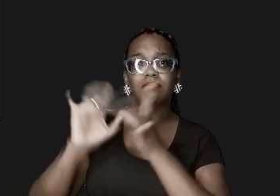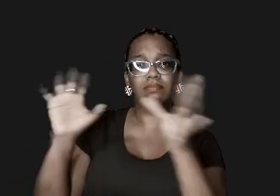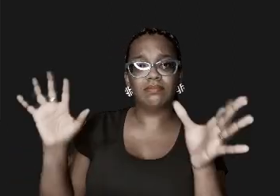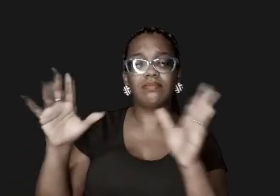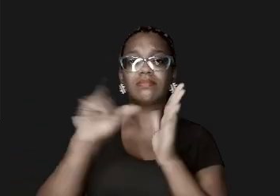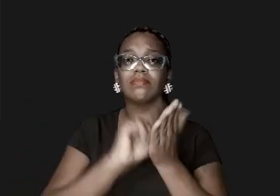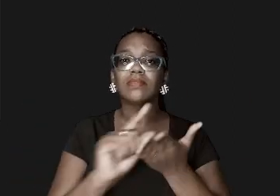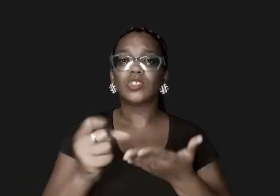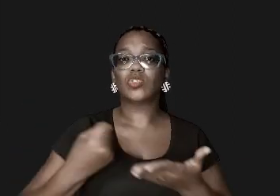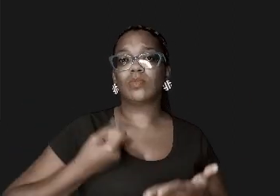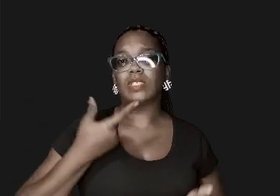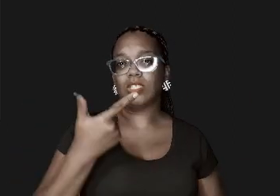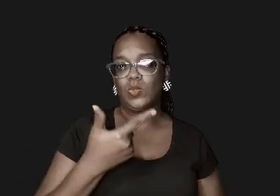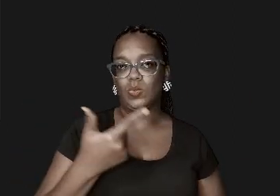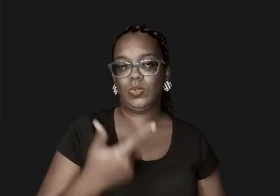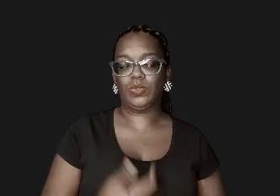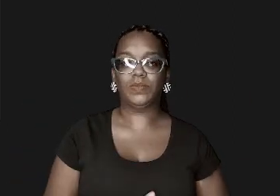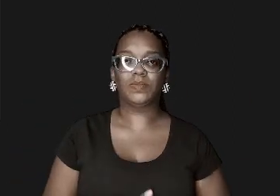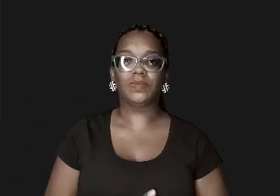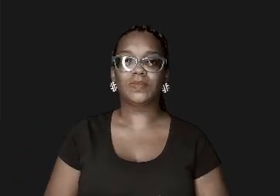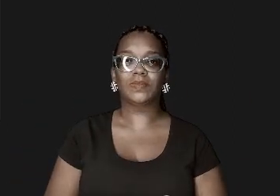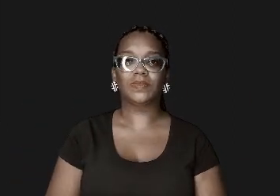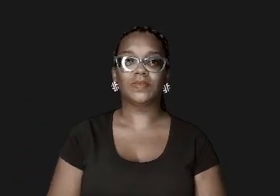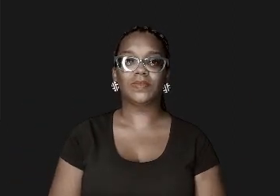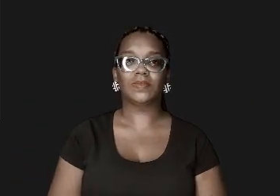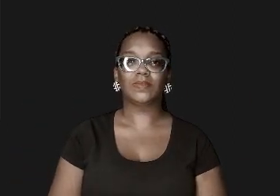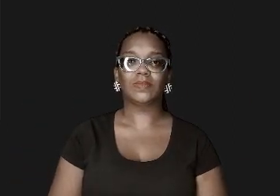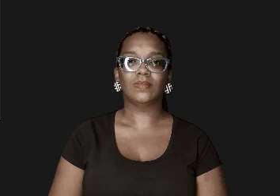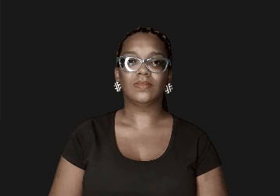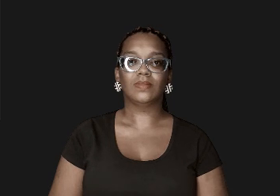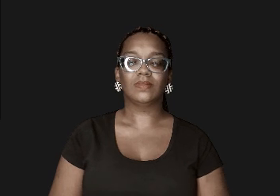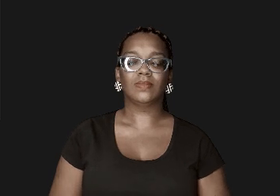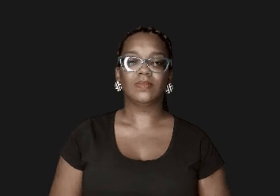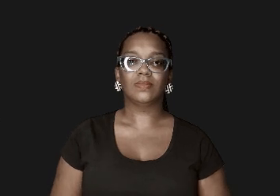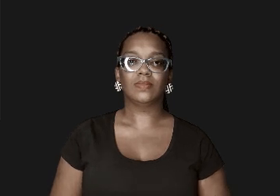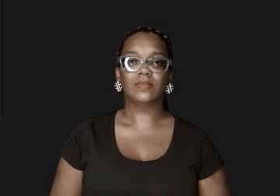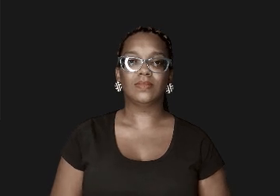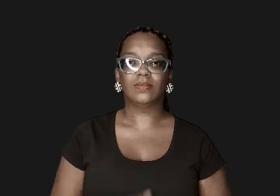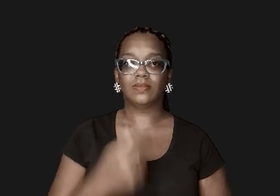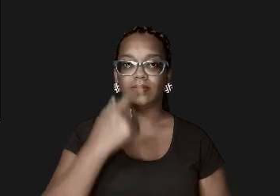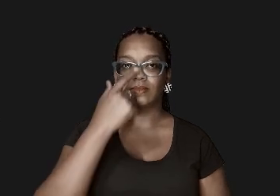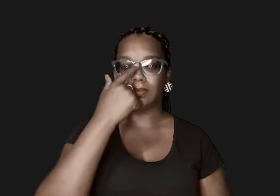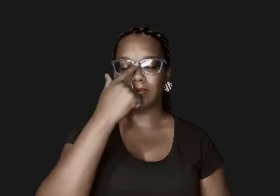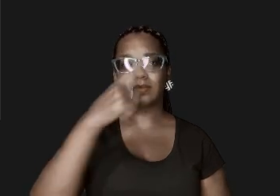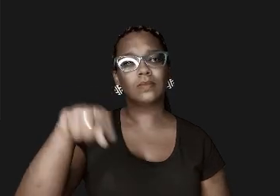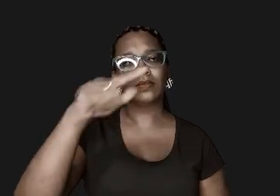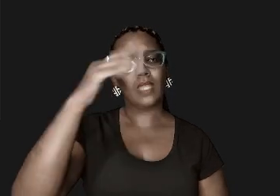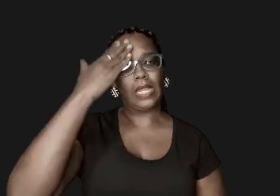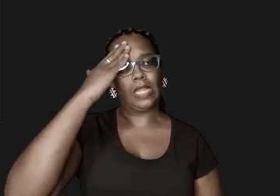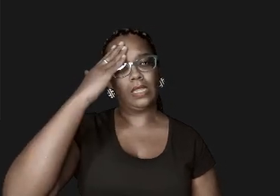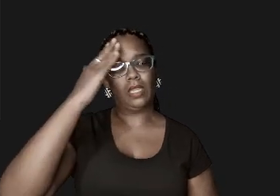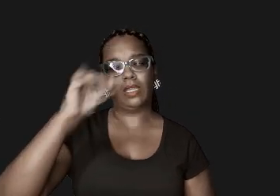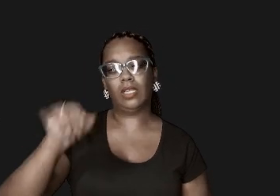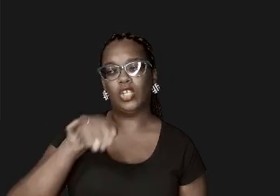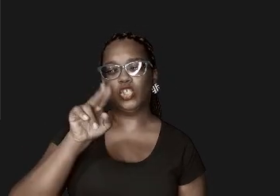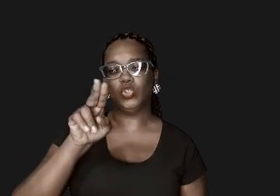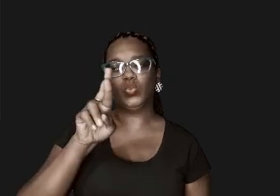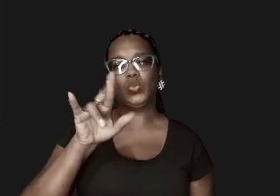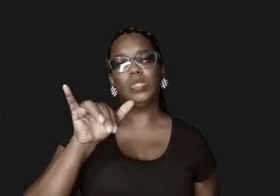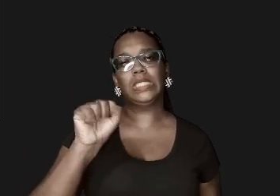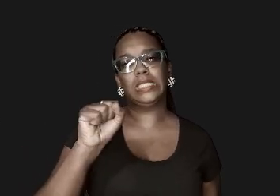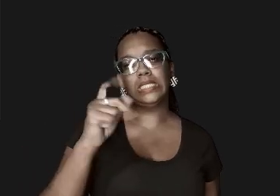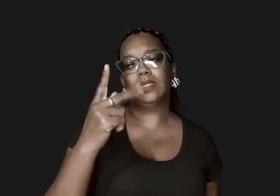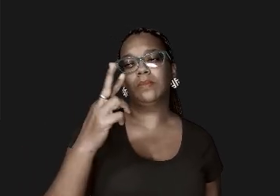preço evidentemente O que é o valor imobiliário na sua jurisprudência além da própria definição do artigo segundo a meta 25